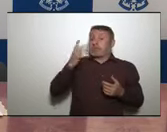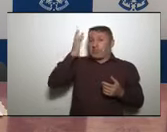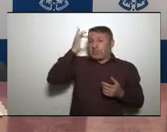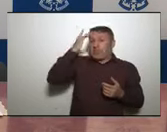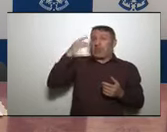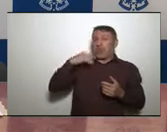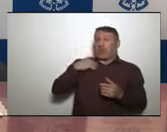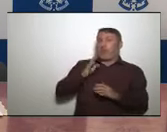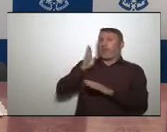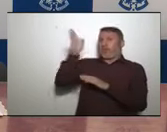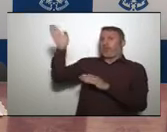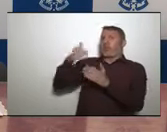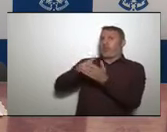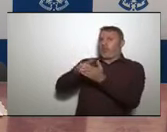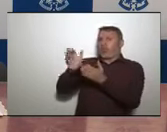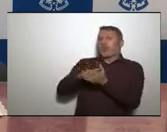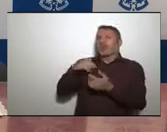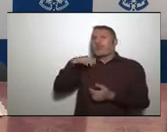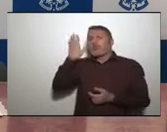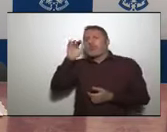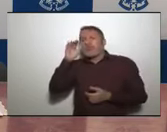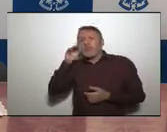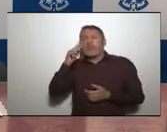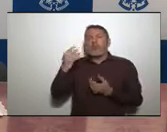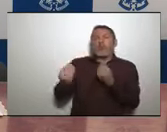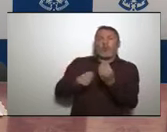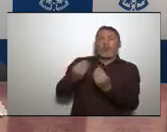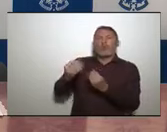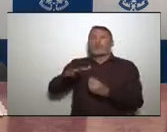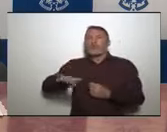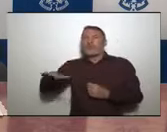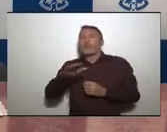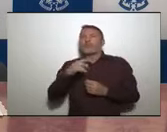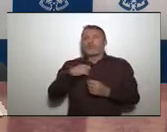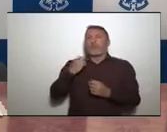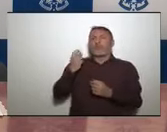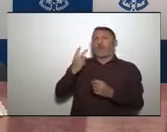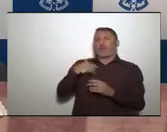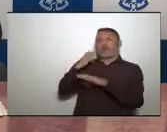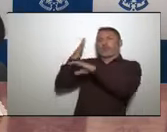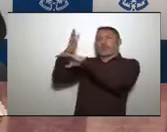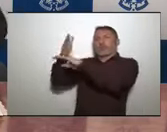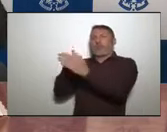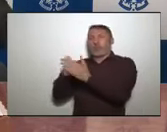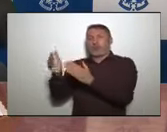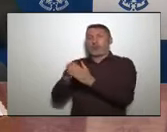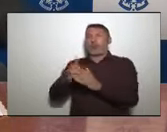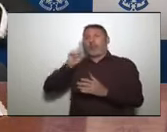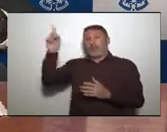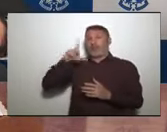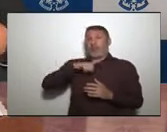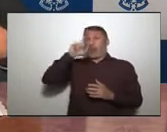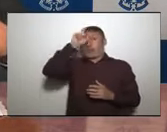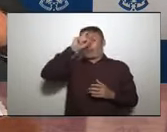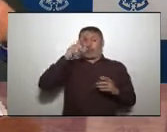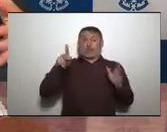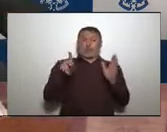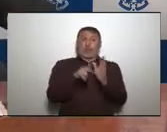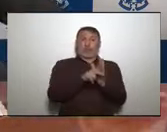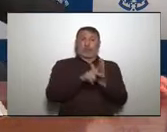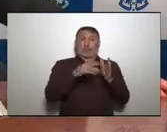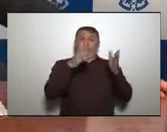acompanhar esse trabalho. Mas é isso mesmo, ao lado do Silvio Avidos tem uma estrutura provisória, né,